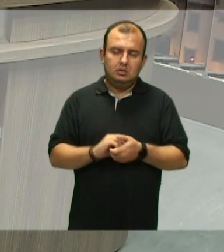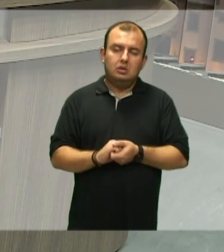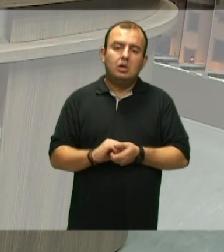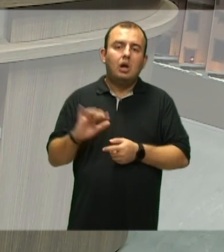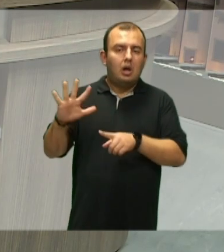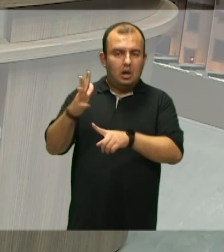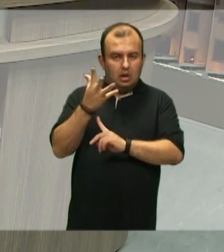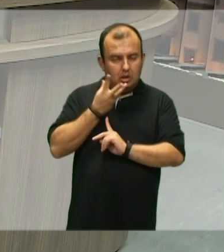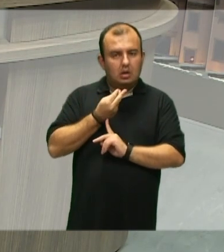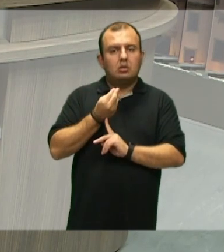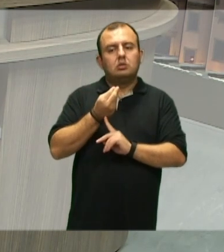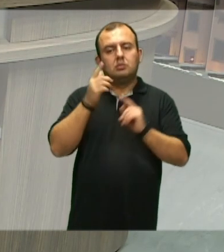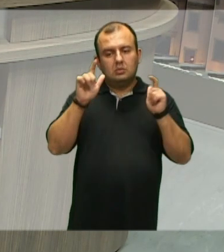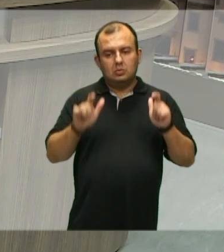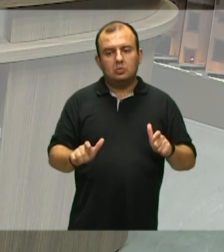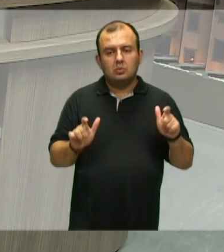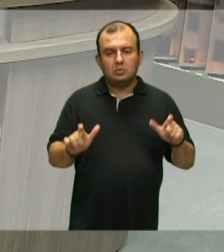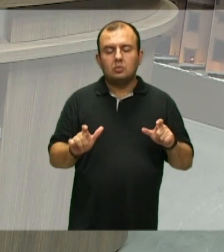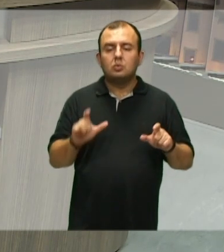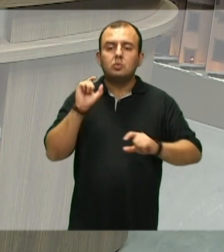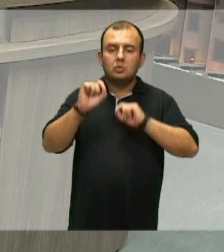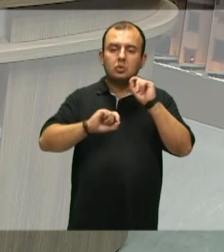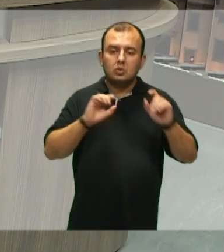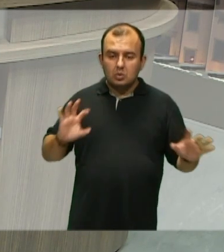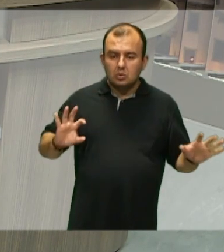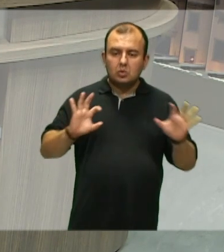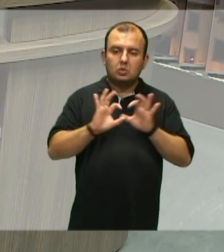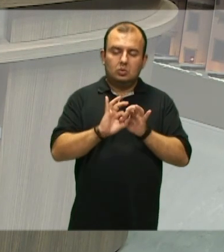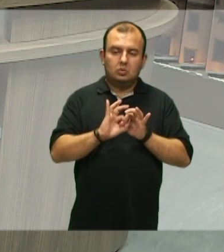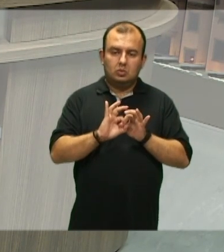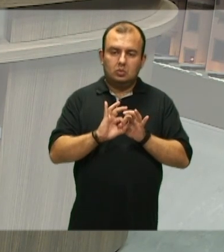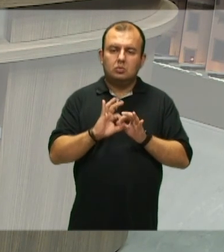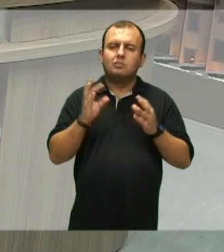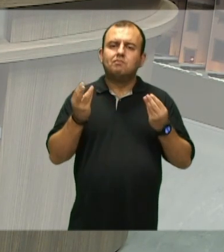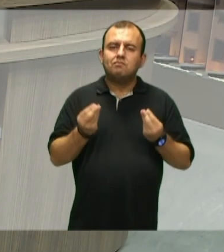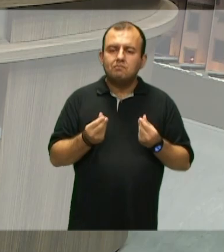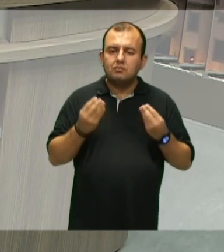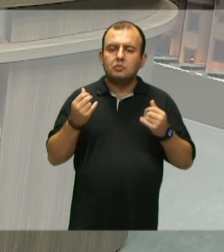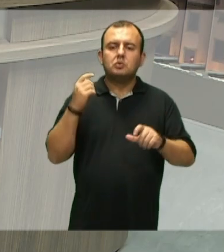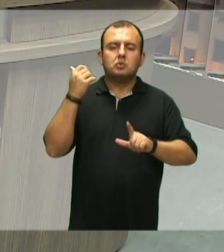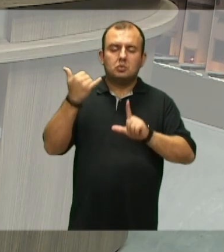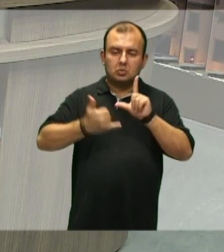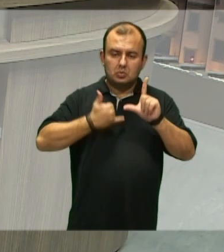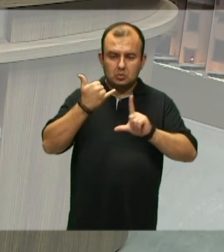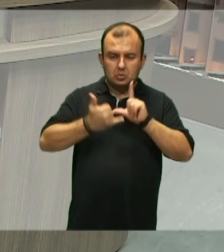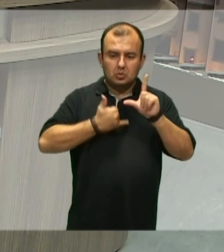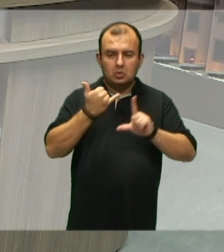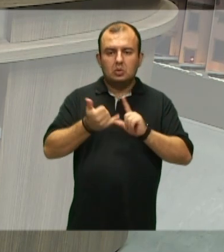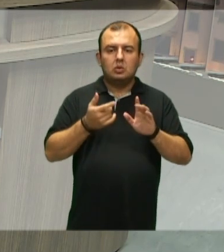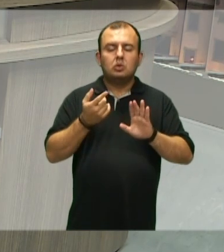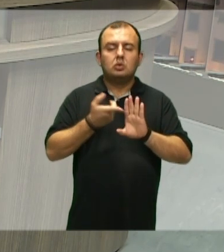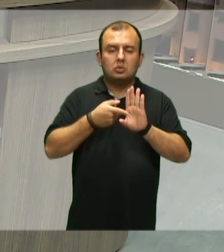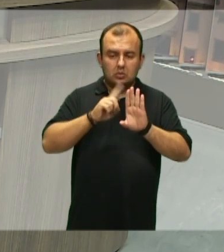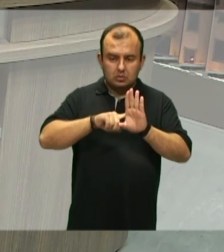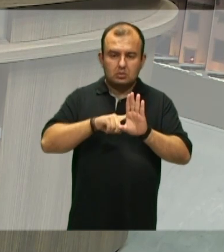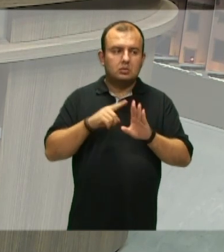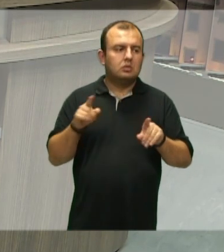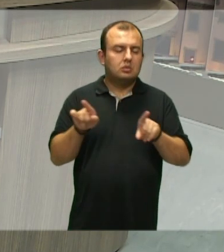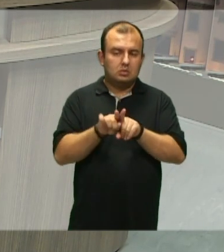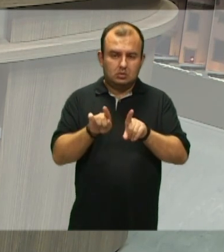arte está muito mais nesse lugar de conectar-se com o sensível, com o lúdico, com as